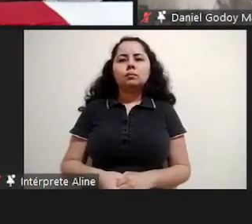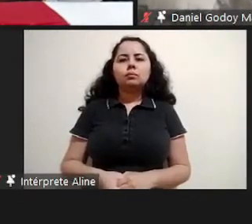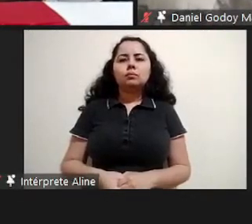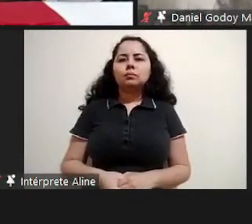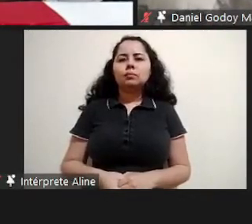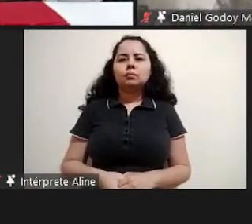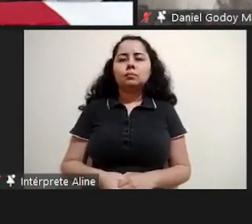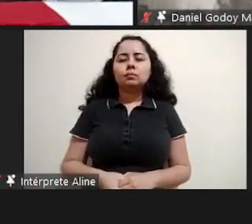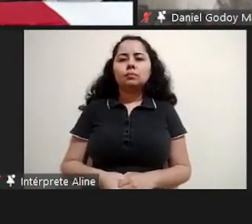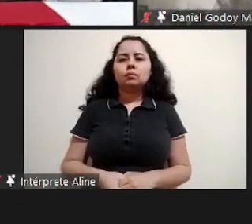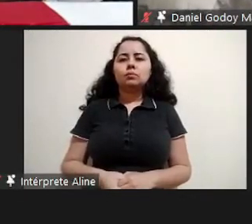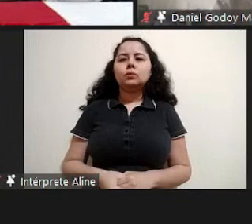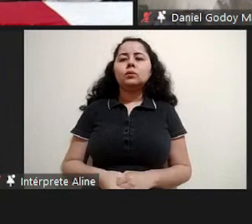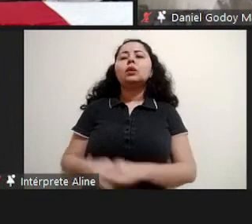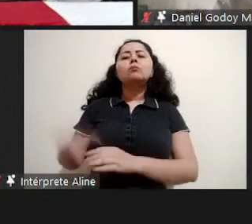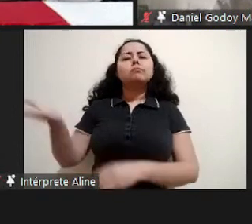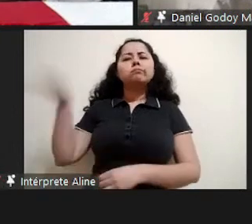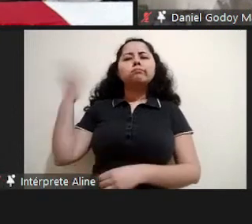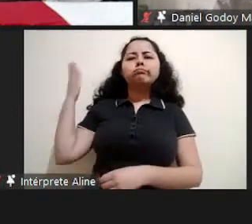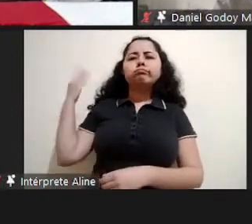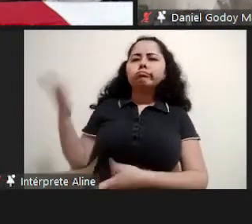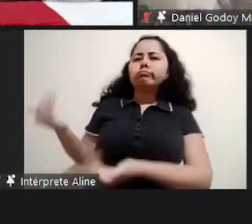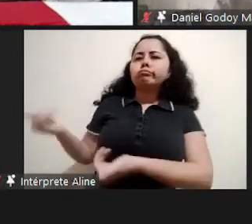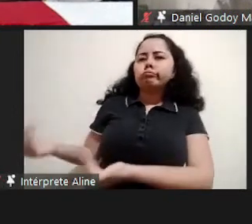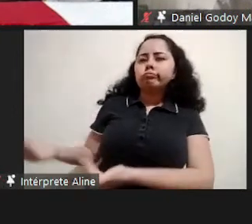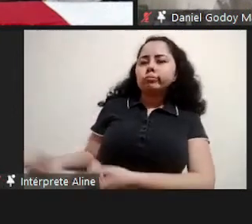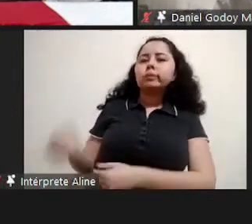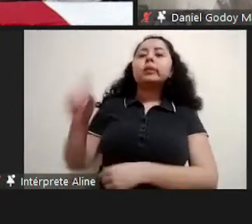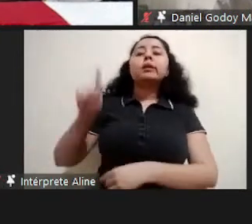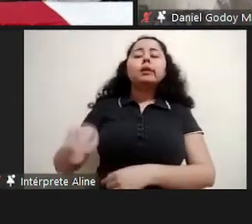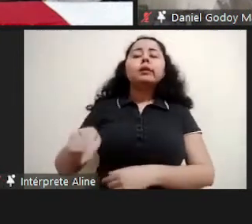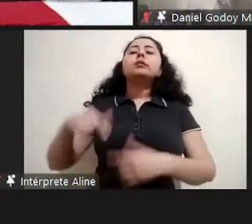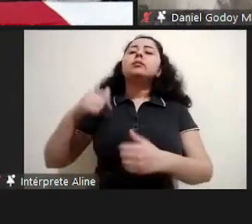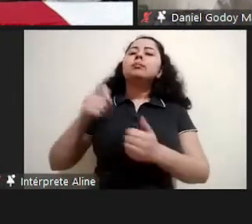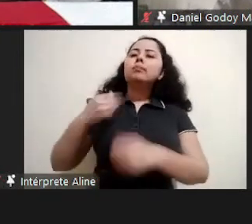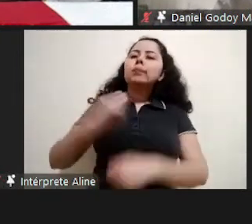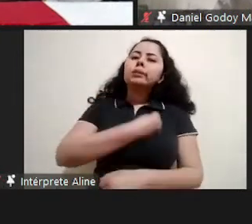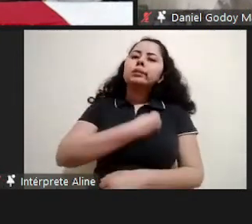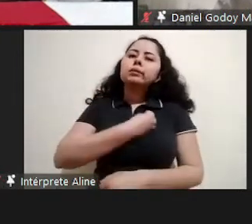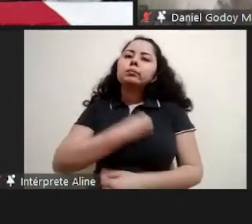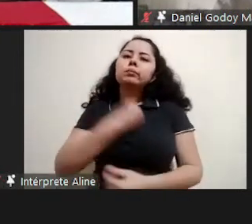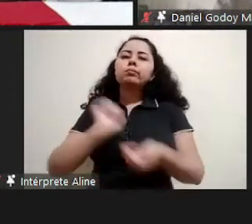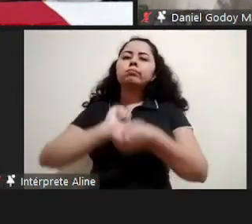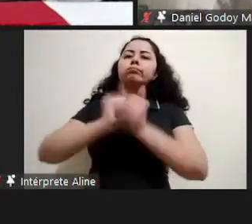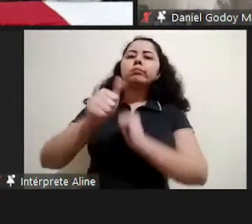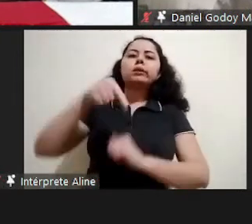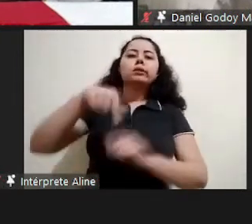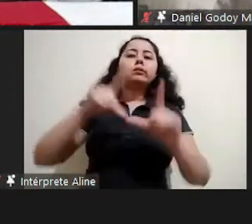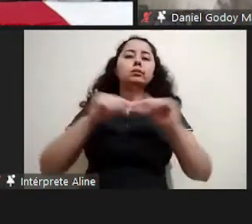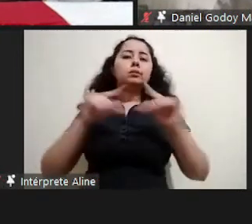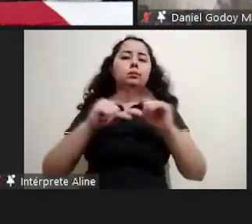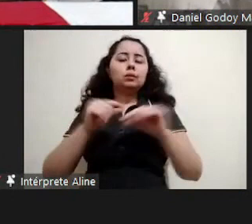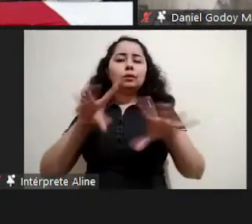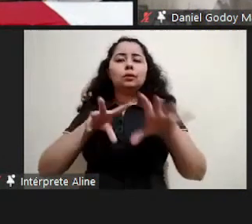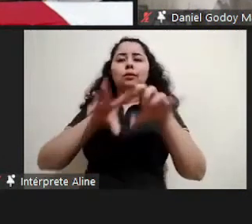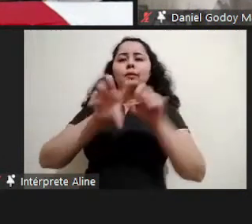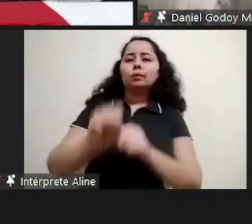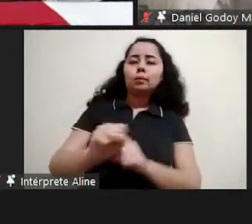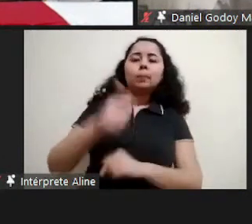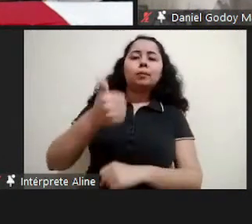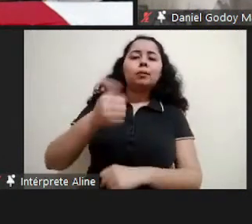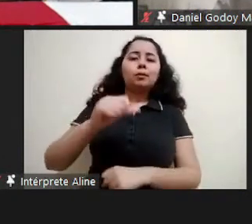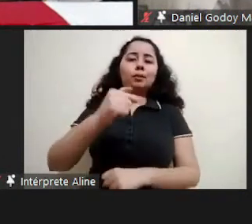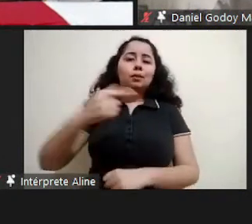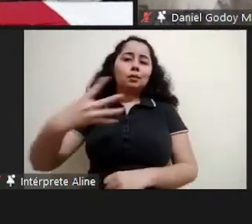Durante a juventude, foi ginasta do antigo Clube Ginástico de Juiz de Fora. Graduou-se em 1974 em